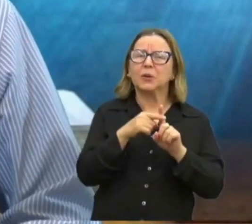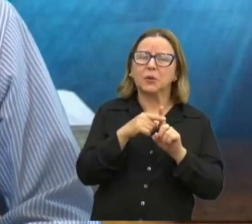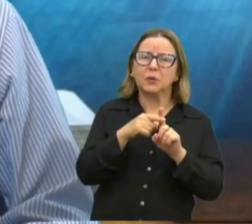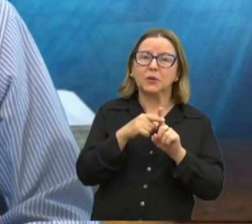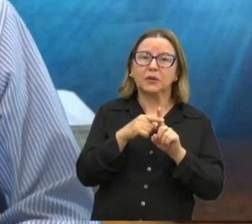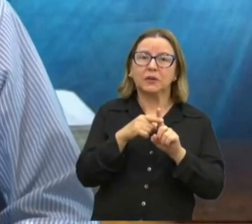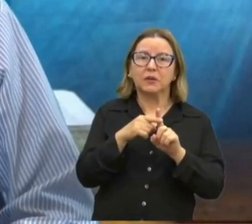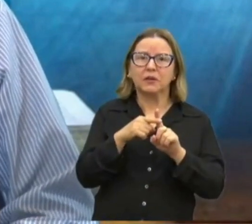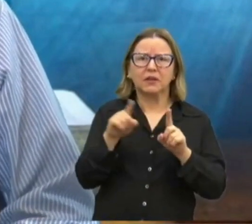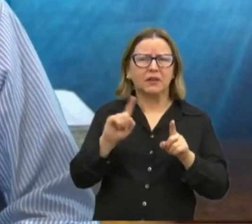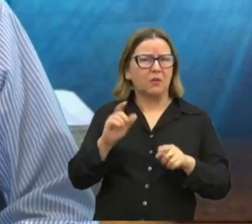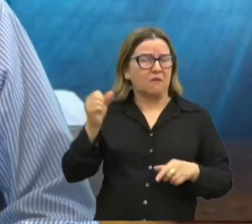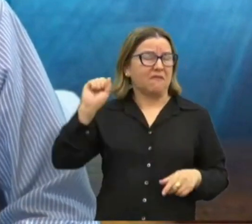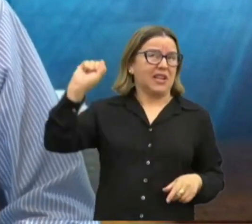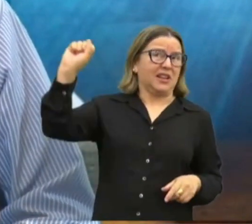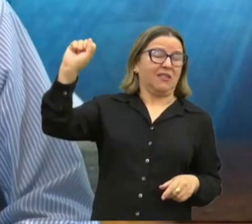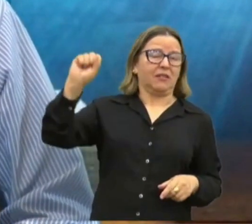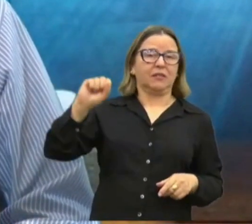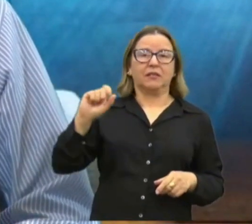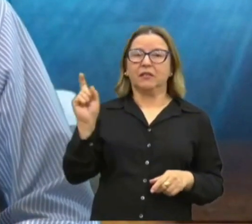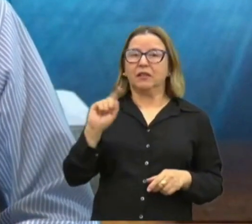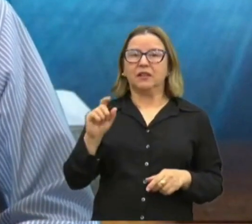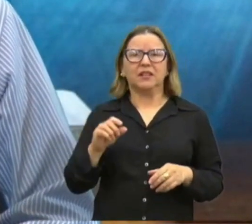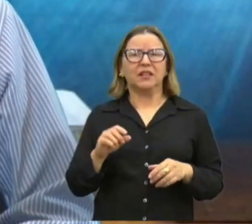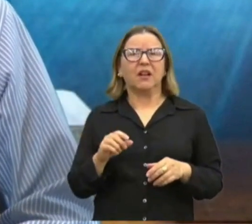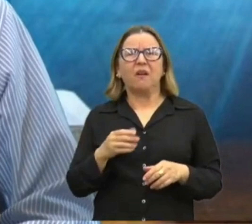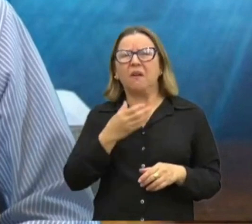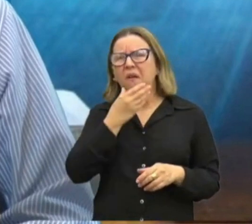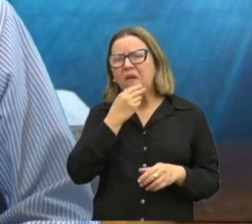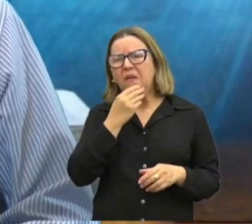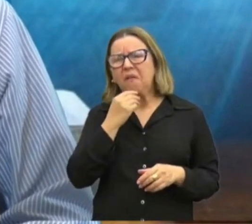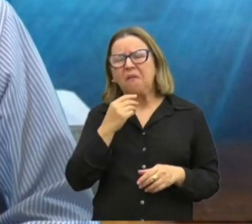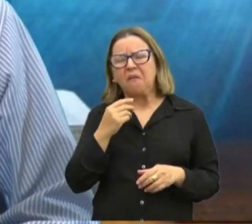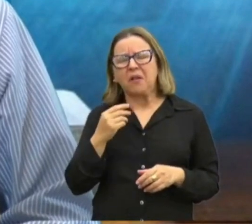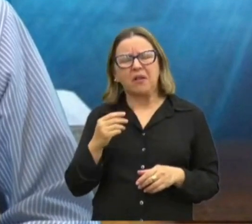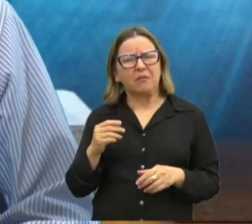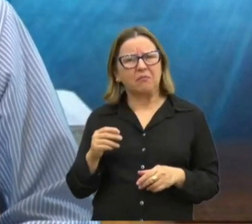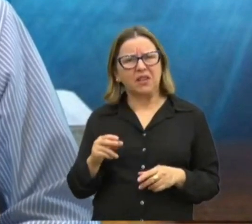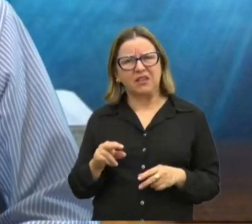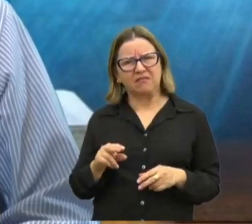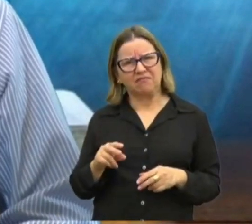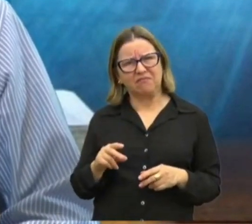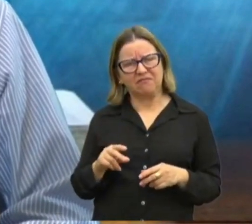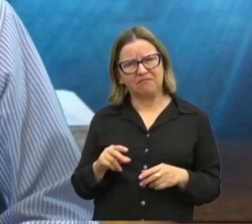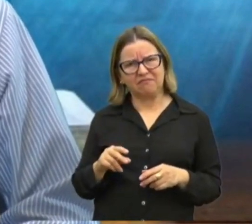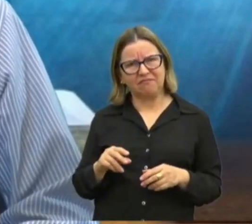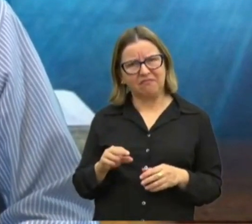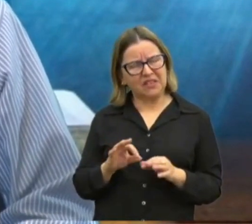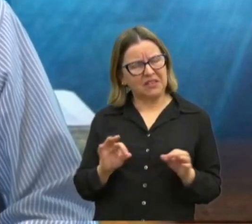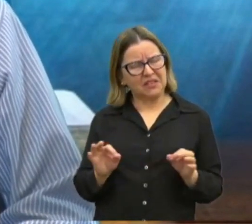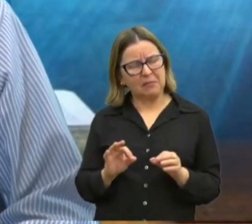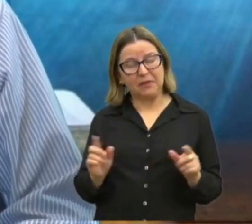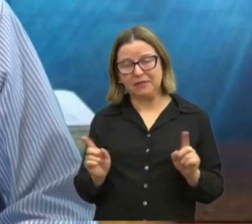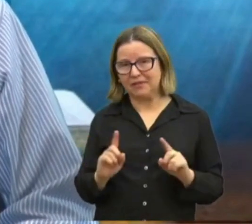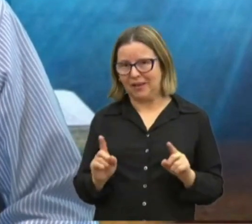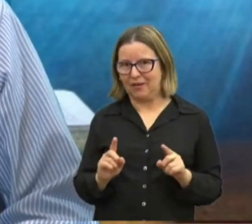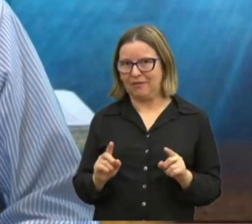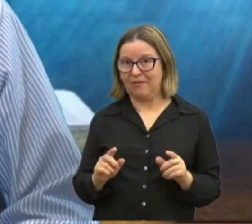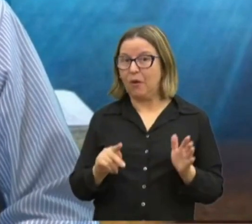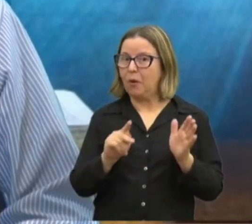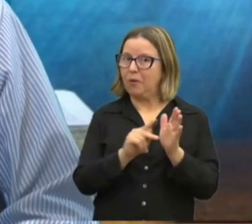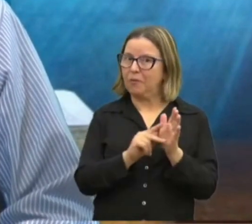um simples homem, foi o Filho de Deus. Foi o próprio Deus encarnado que morreu